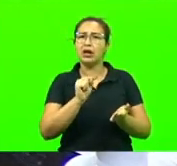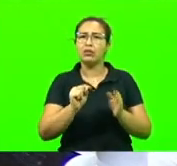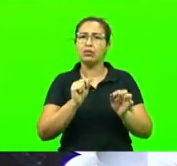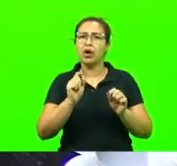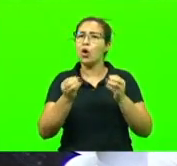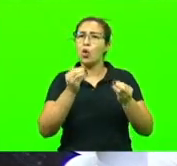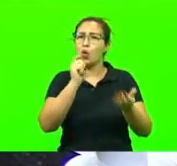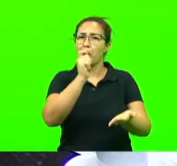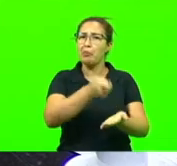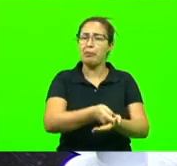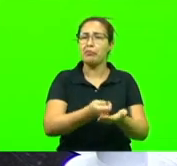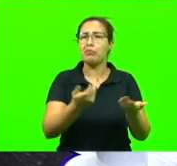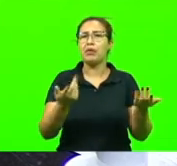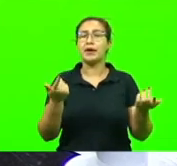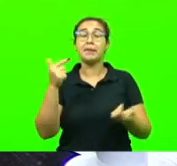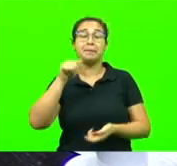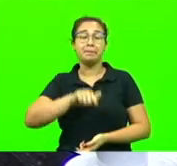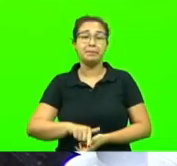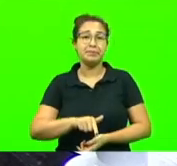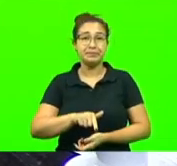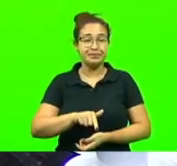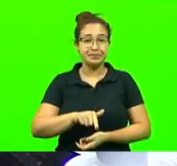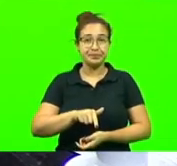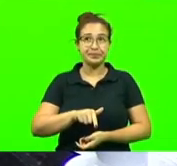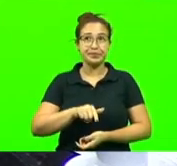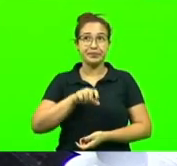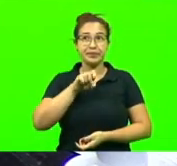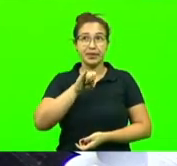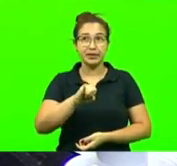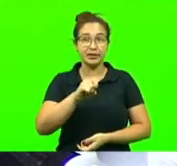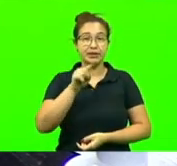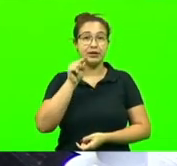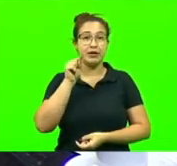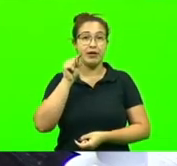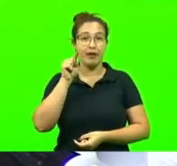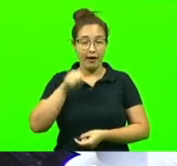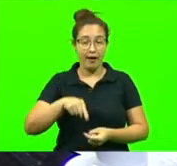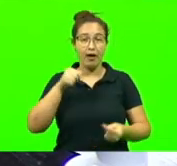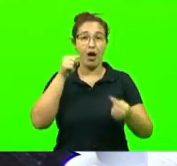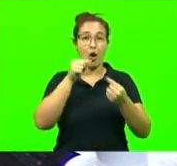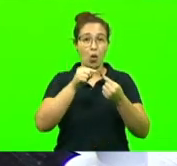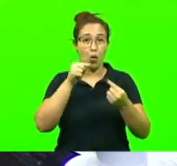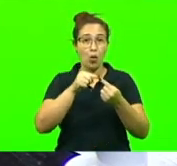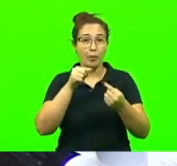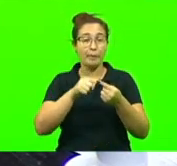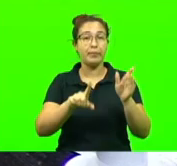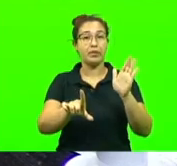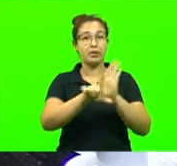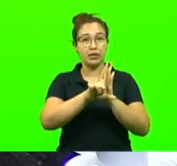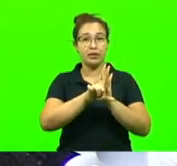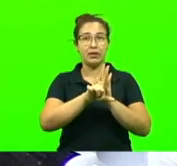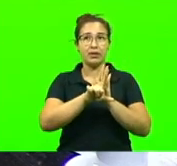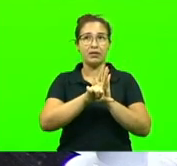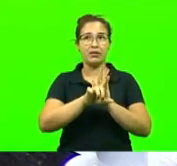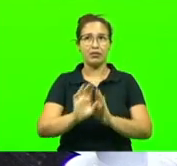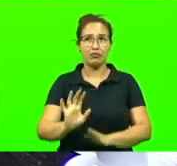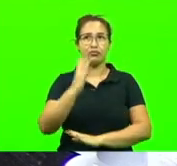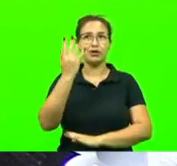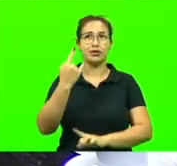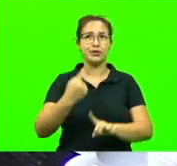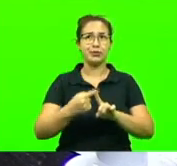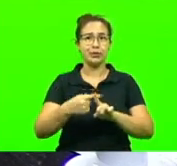pago isso e eu quero entender se é legal o que está acontecendo. Porque, pelo